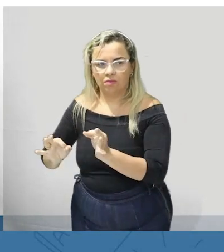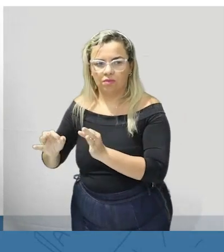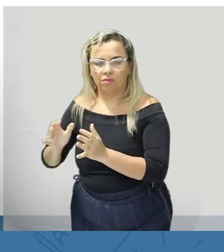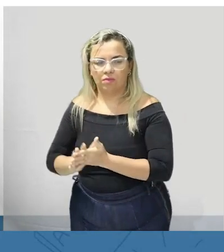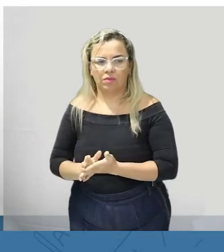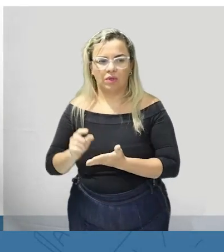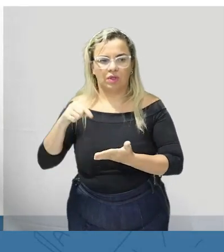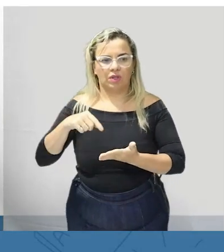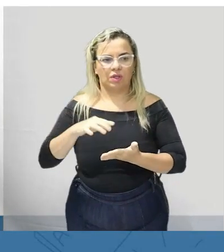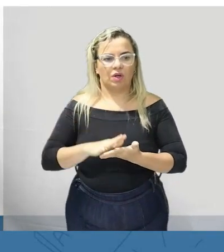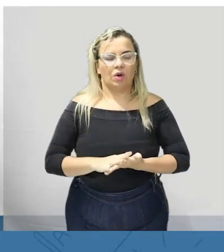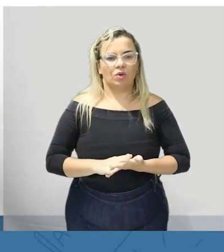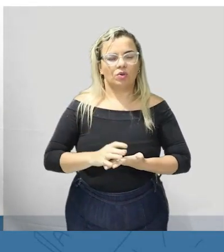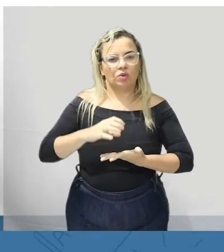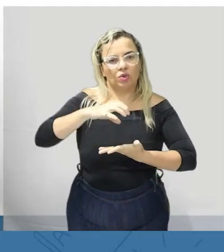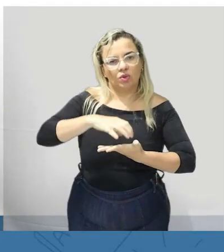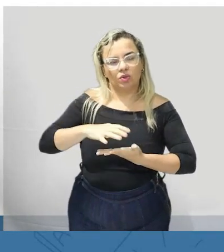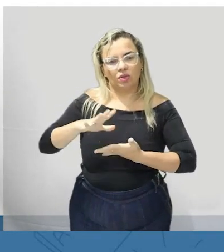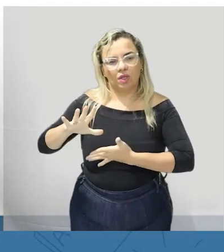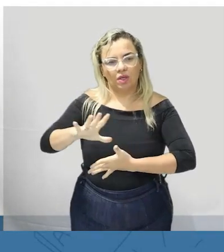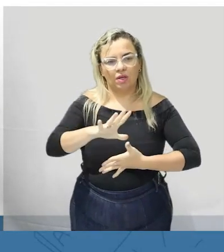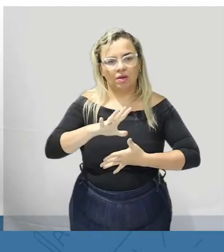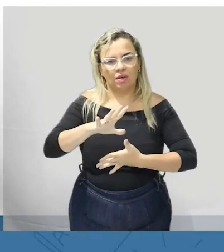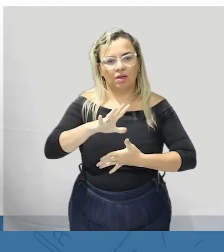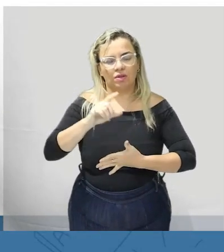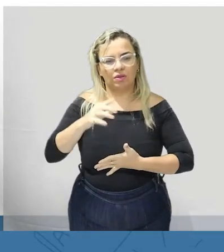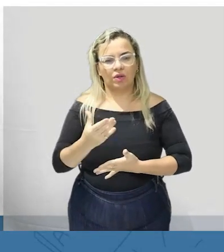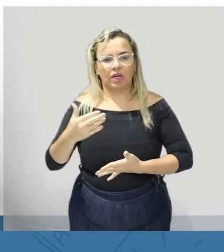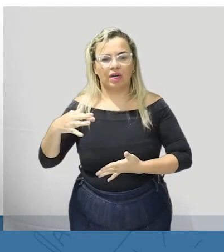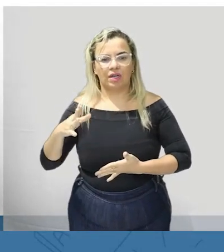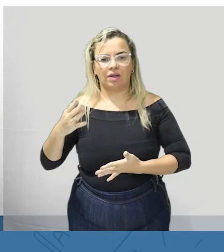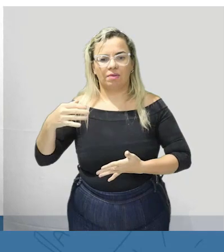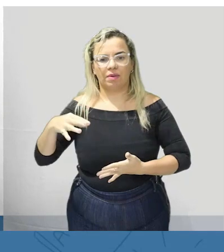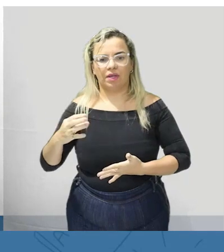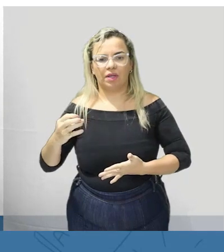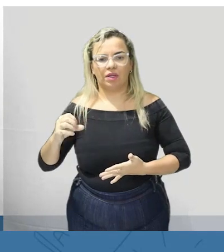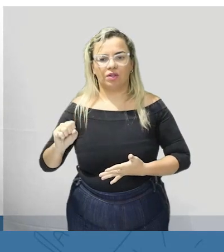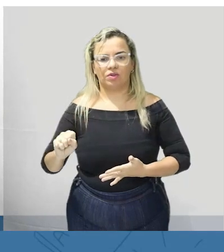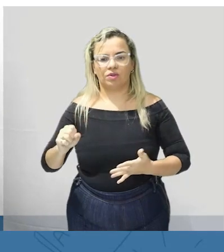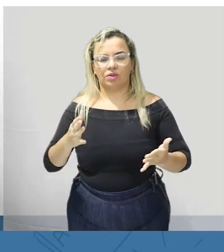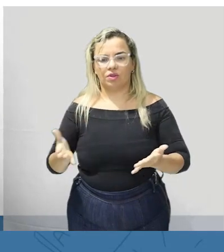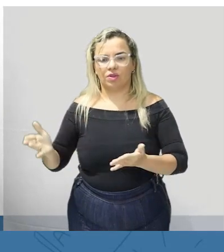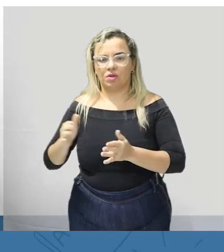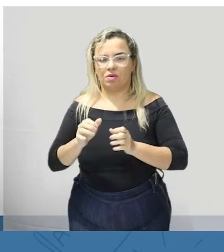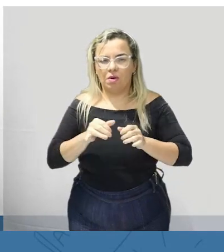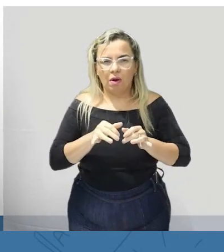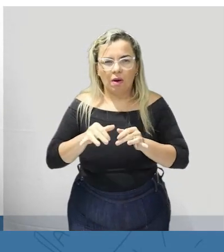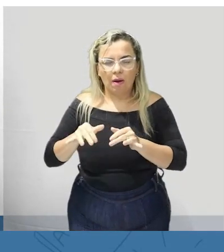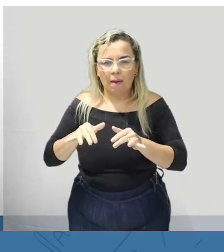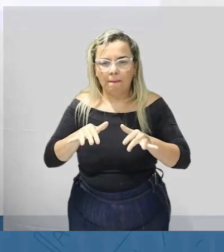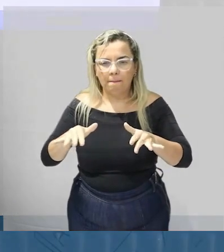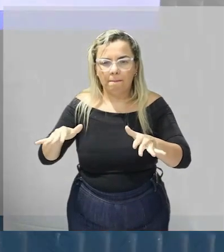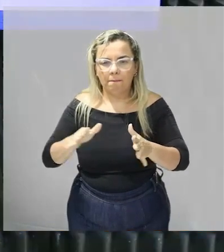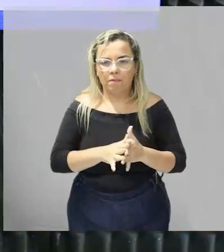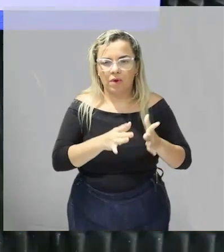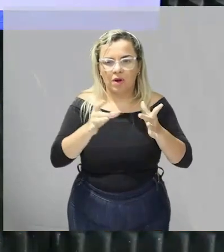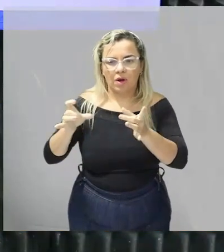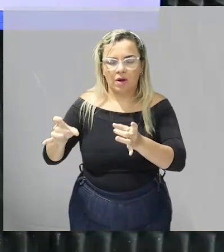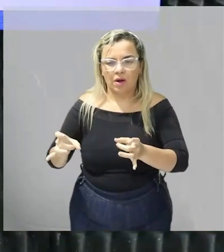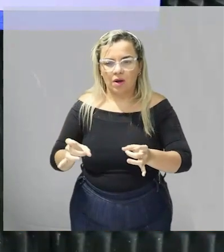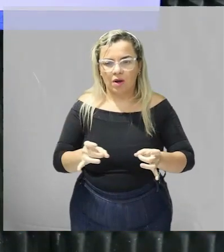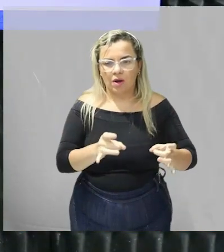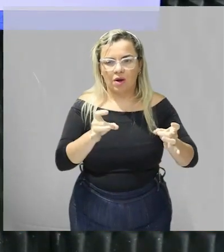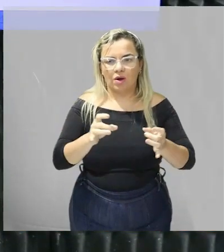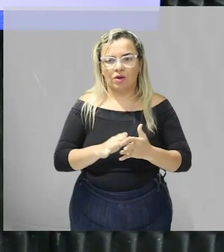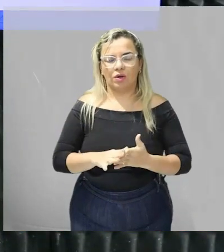eixos centro-americanos e caribenhos, buscando os vastos mercados norte-americanos e europeus. Leia os textos a seguir